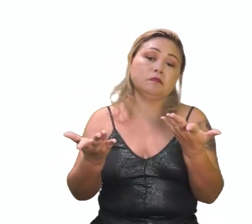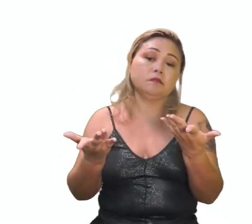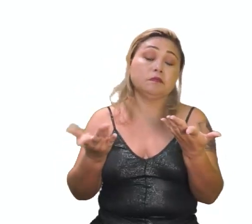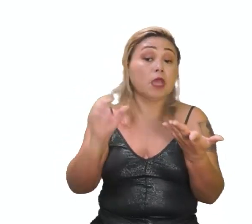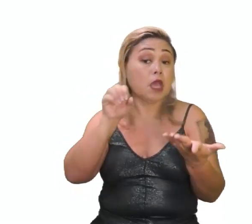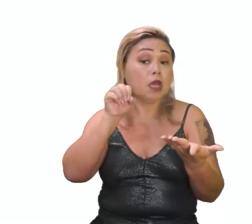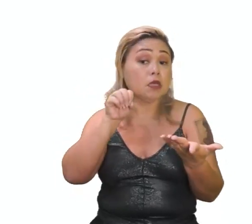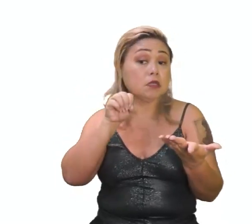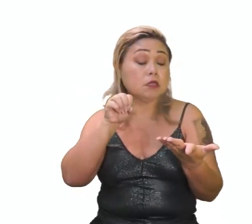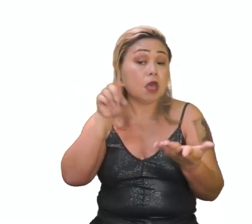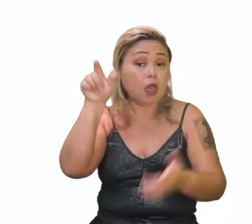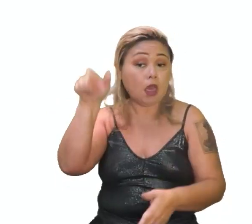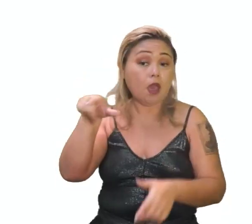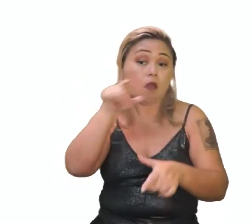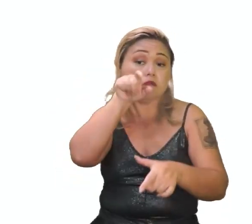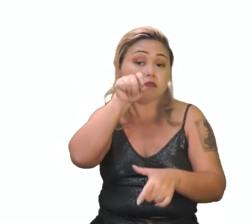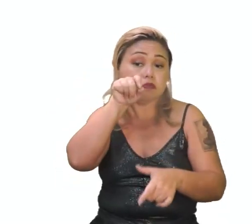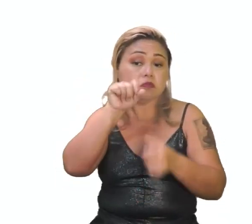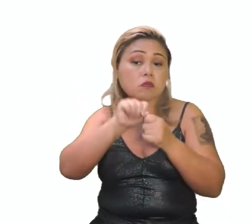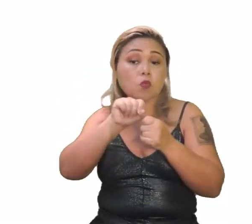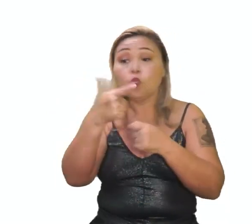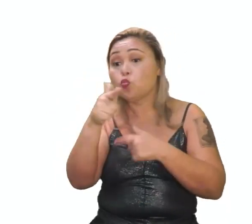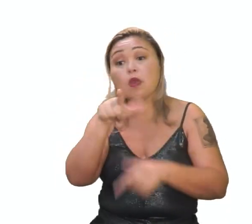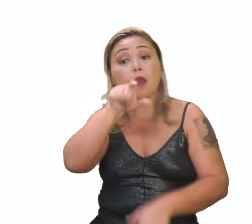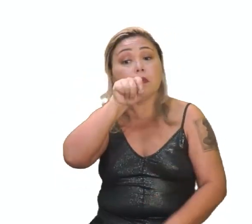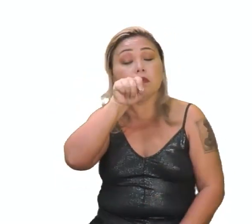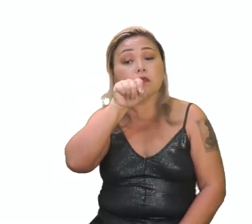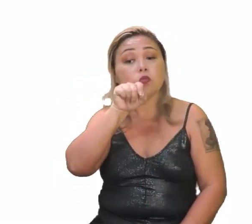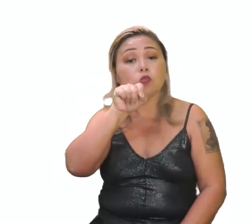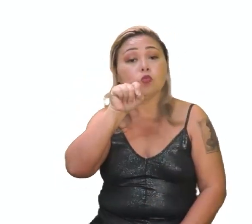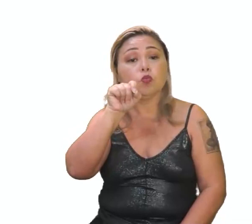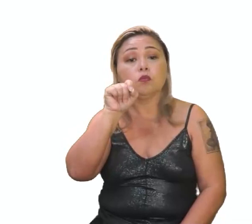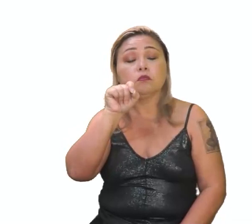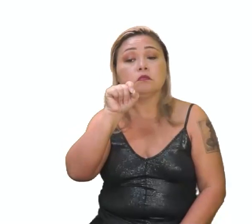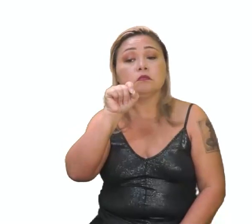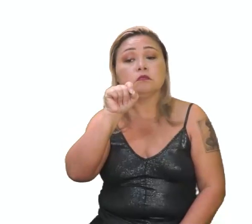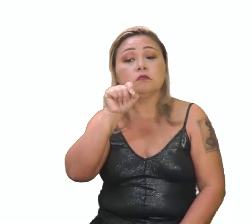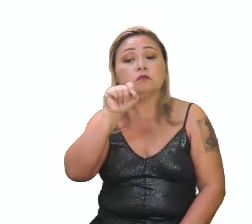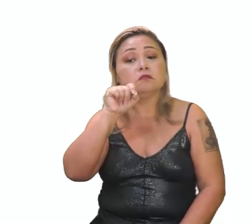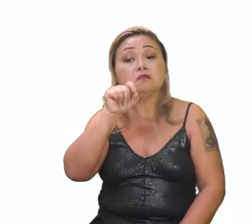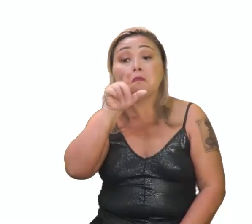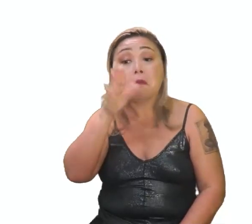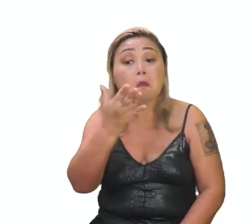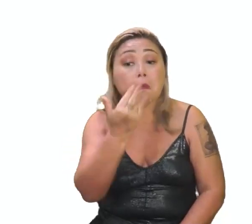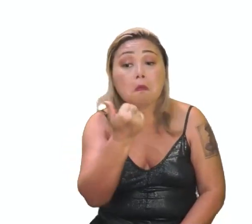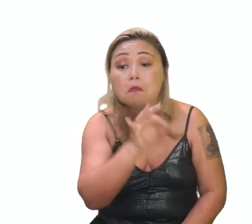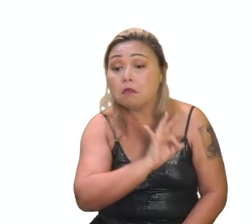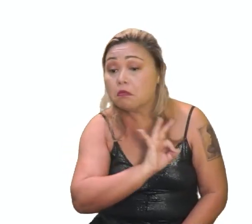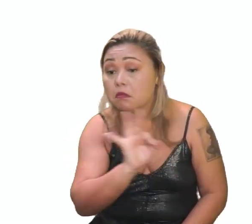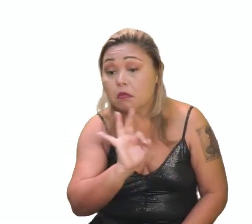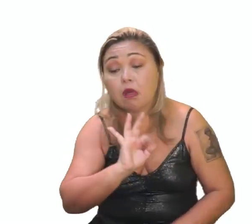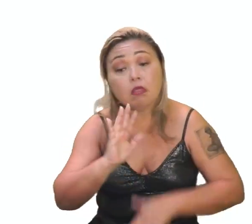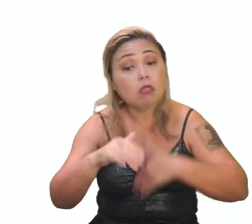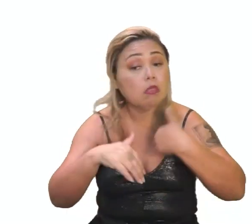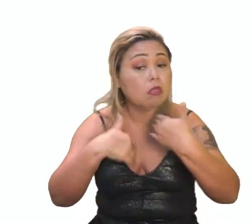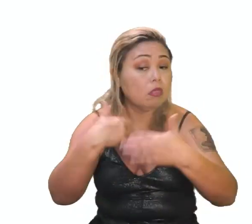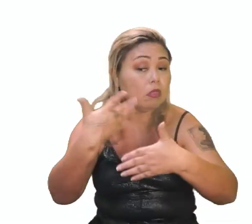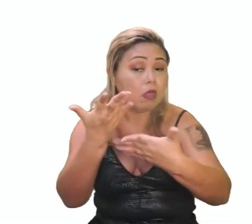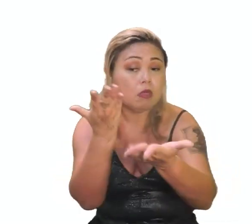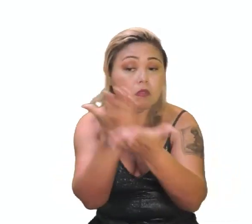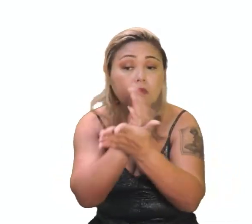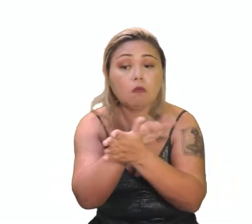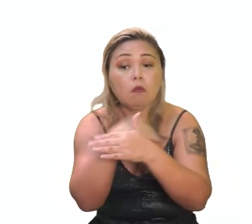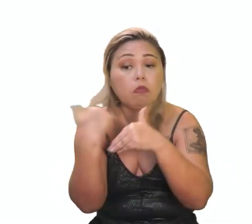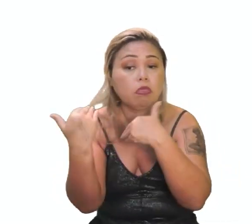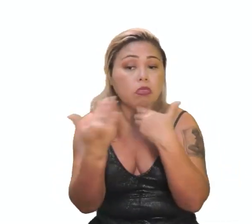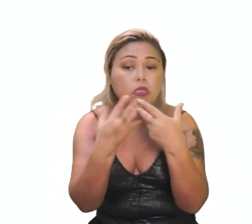se elas não tiverem bico, elas não vão se alimentar e aí elas podem ser